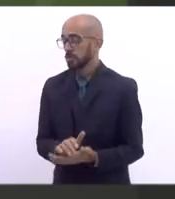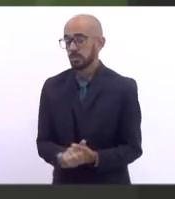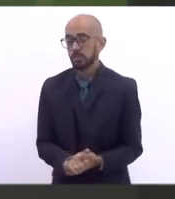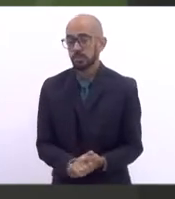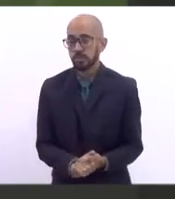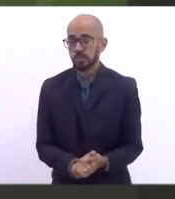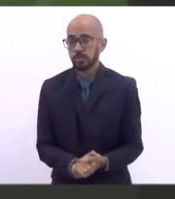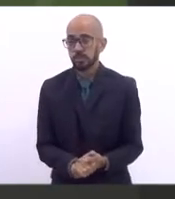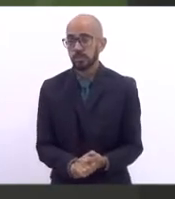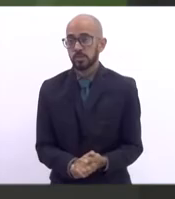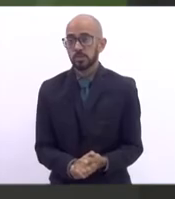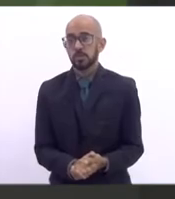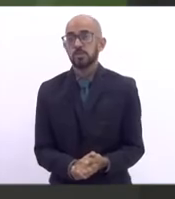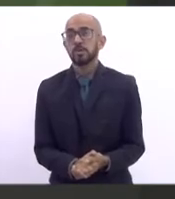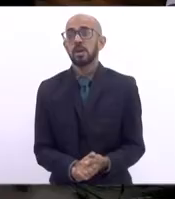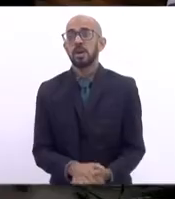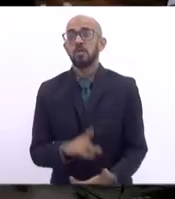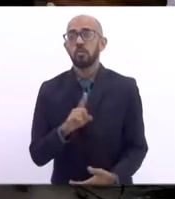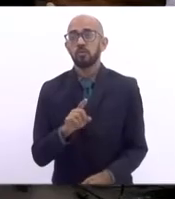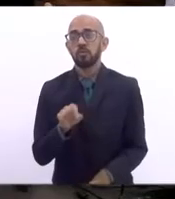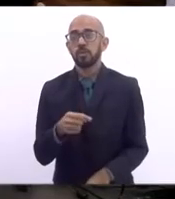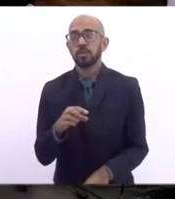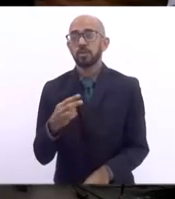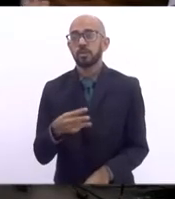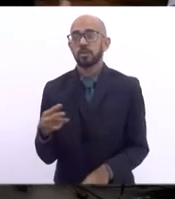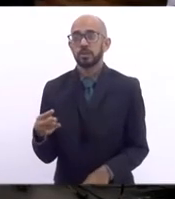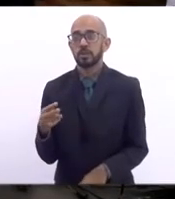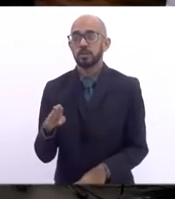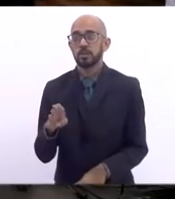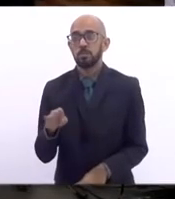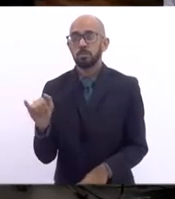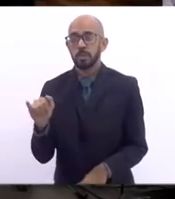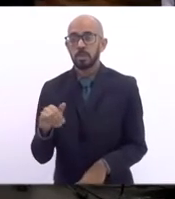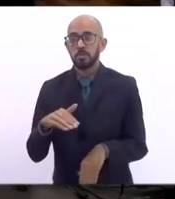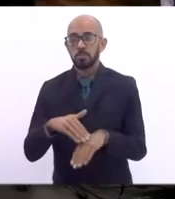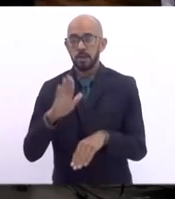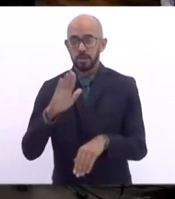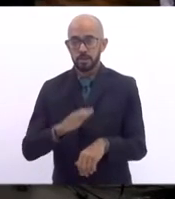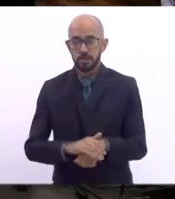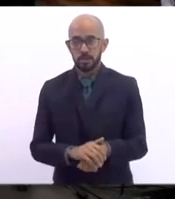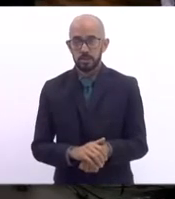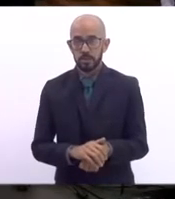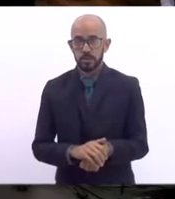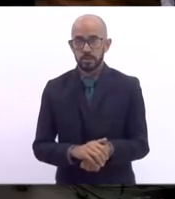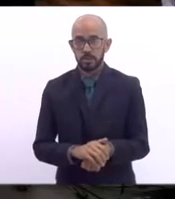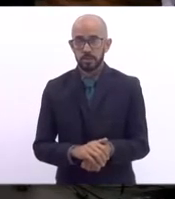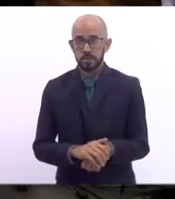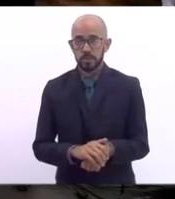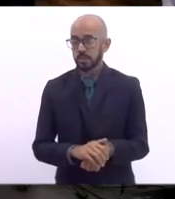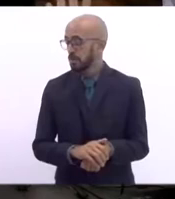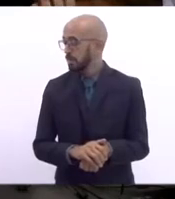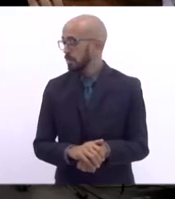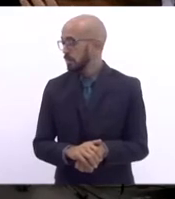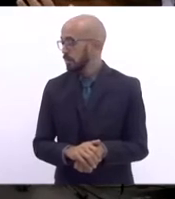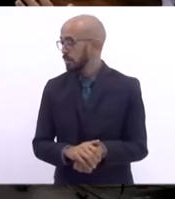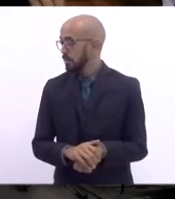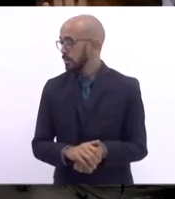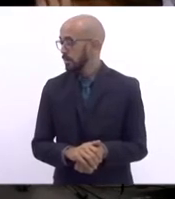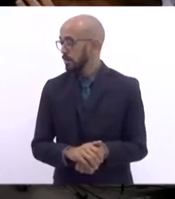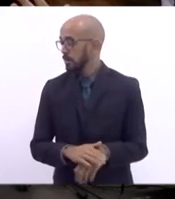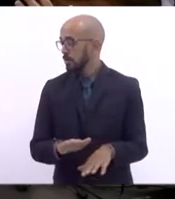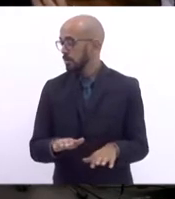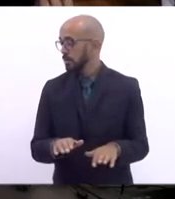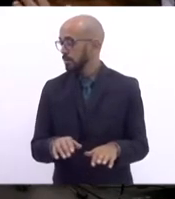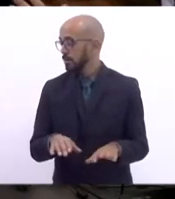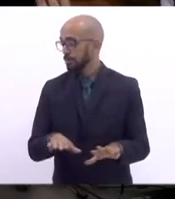tá 1,33 Pe maior do que foi informado a princípio